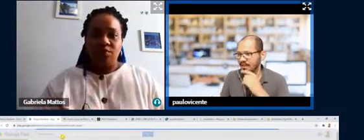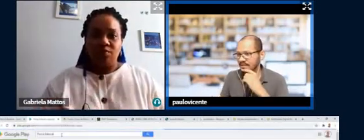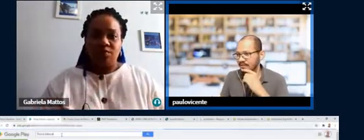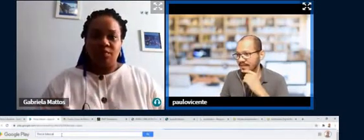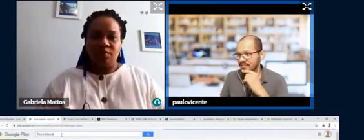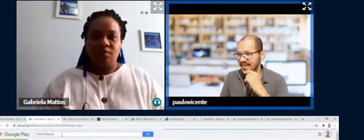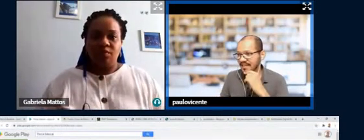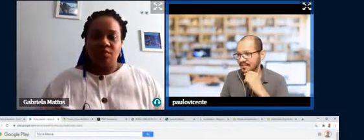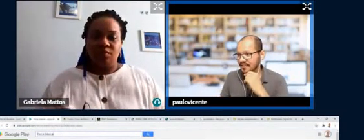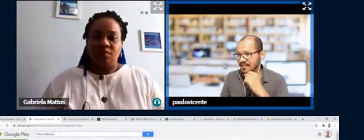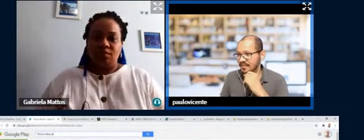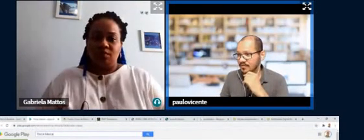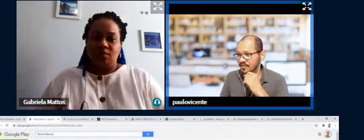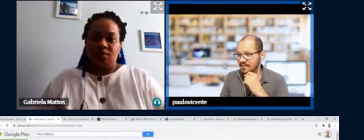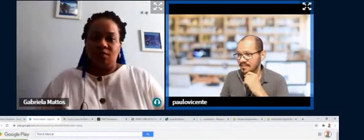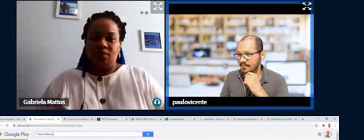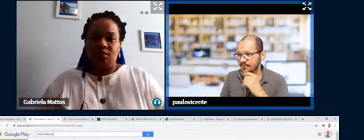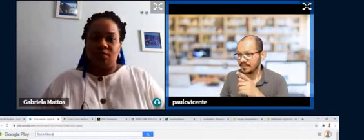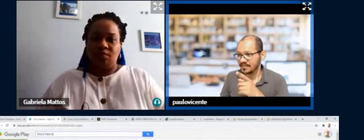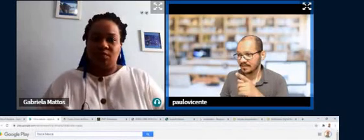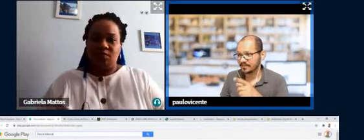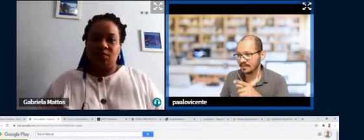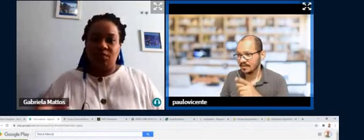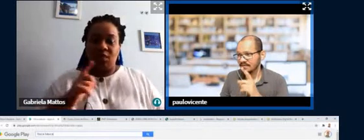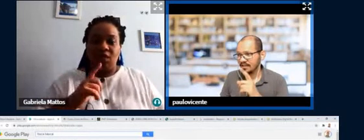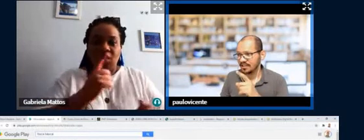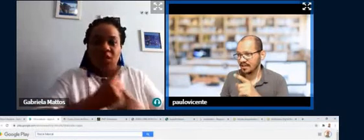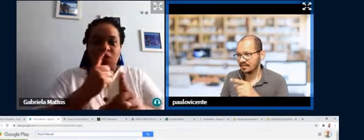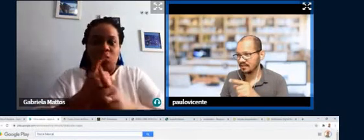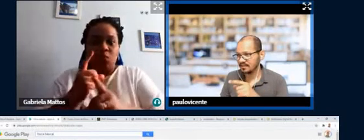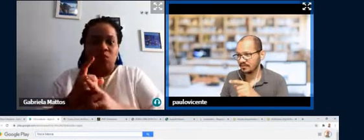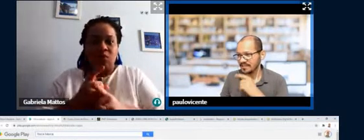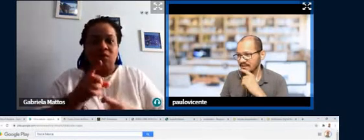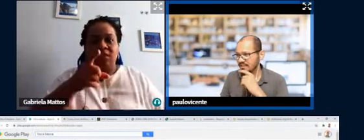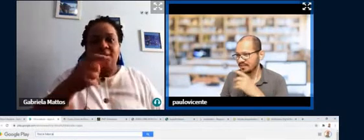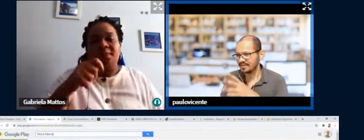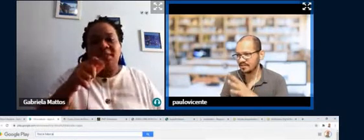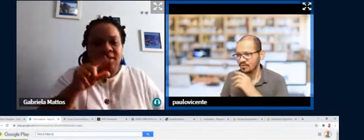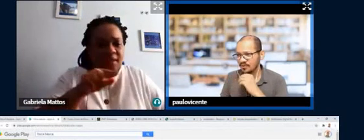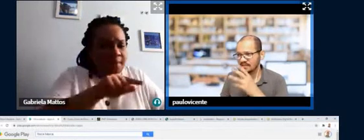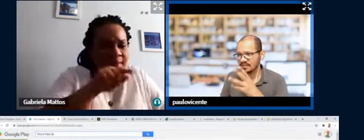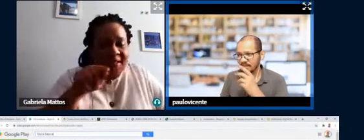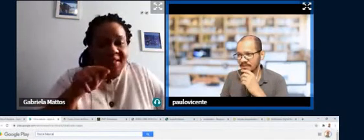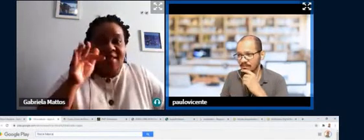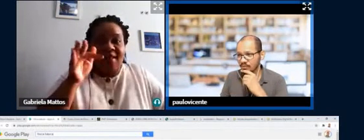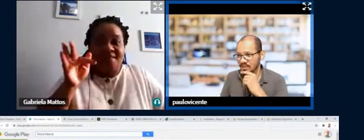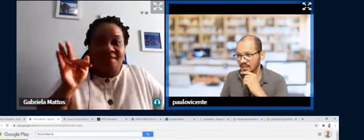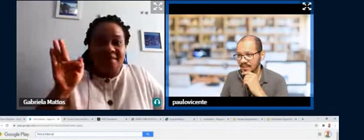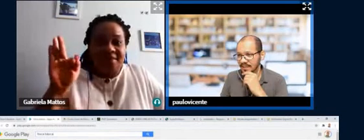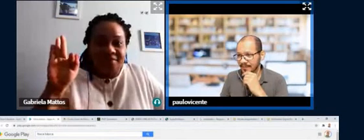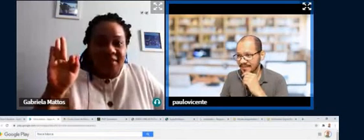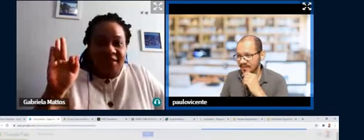encontrar aquilo que mais te agrada. Se você pesquisar por física, você vai achar, né? Física Interativa está em segundo ou terceiro, depende da